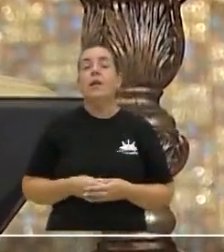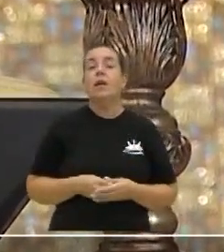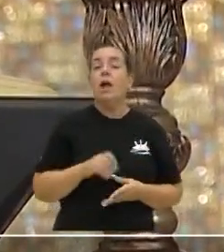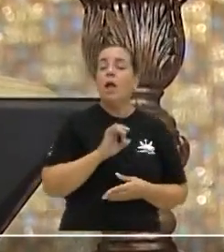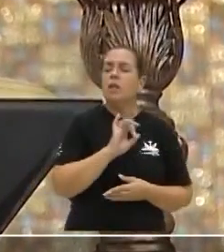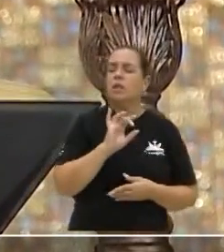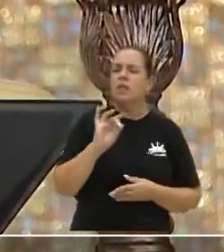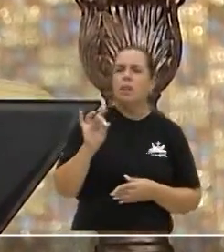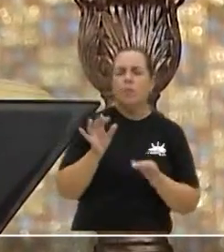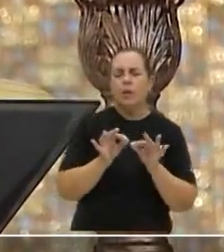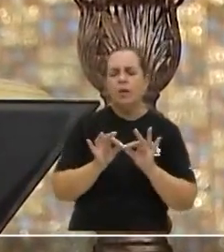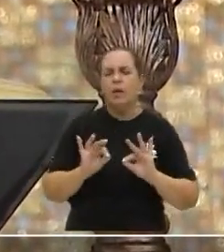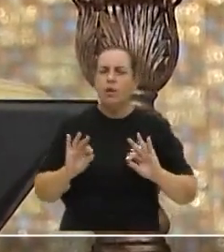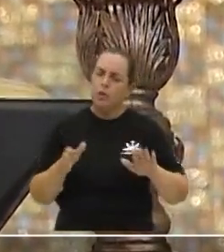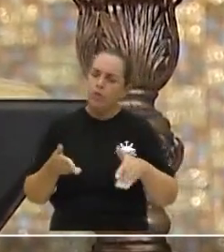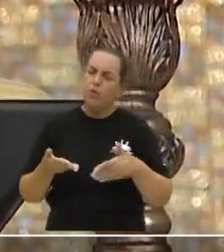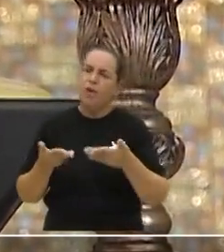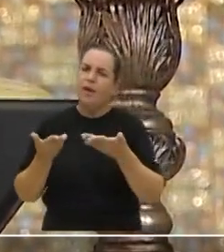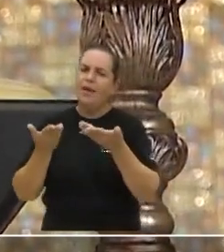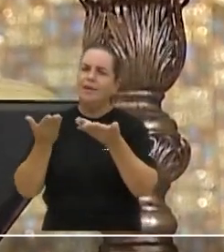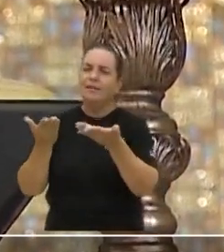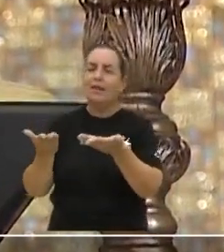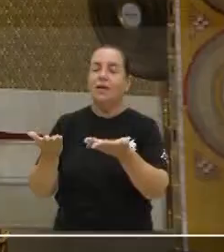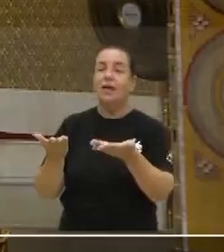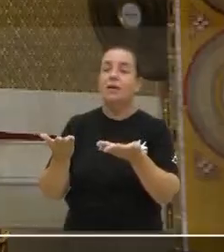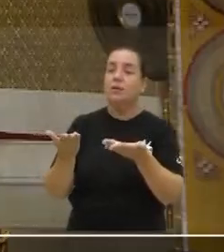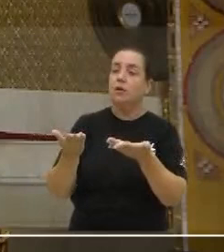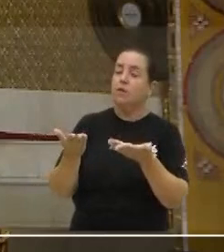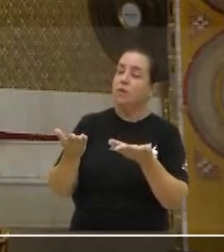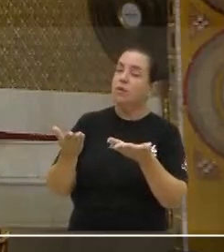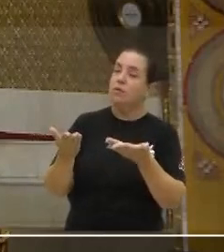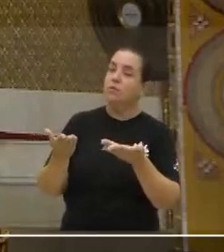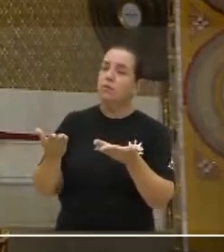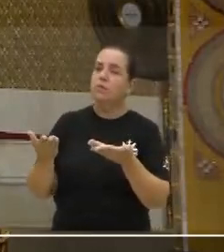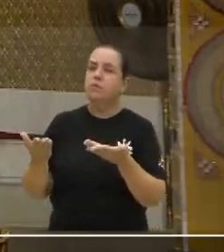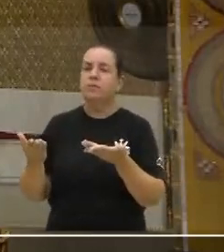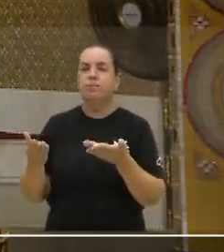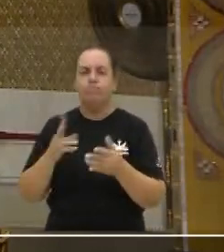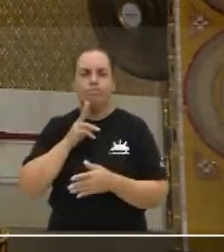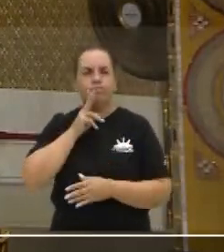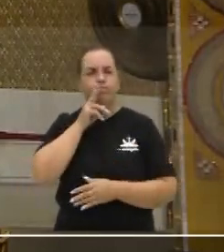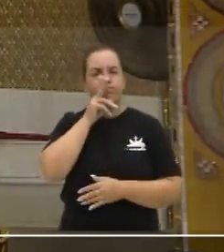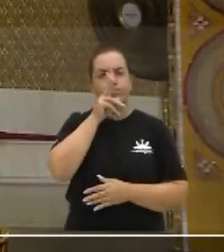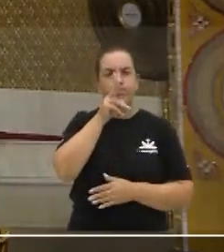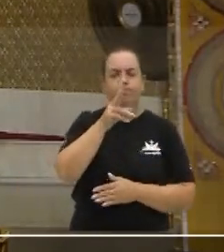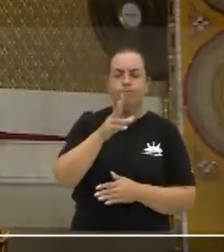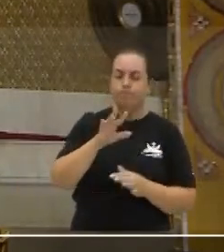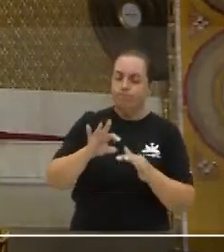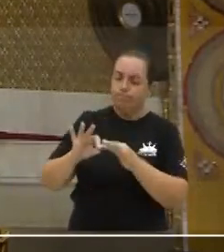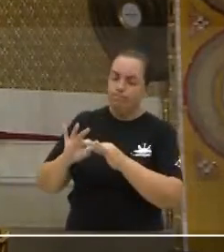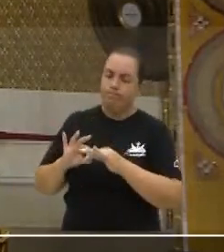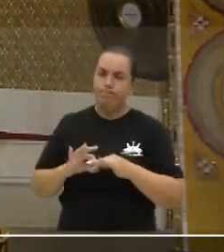Em cada pequena oferta, na força da unidade.